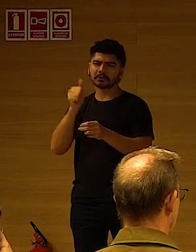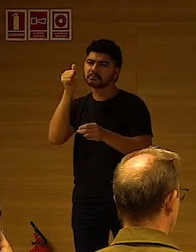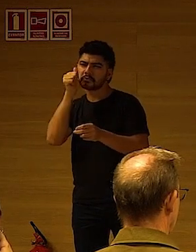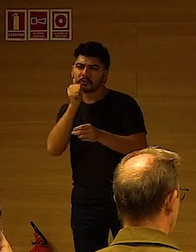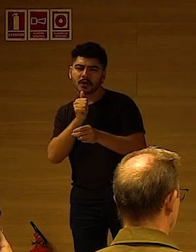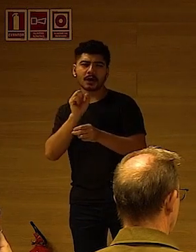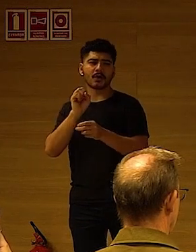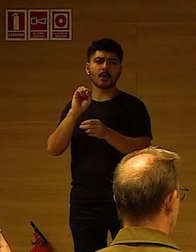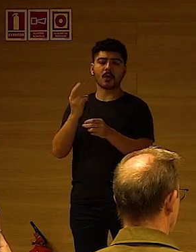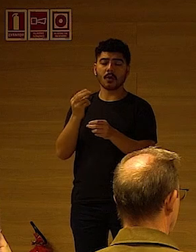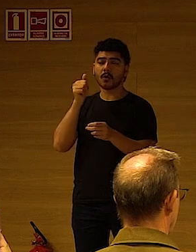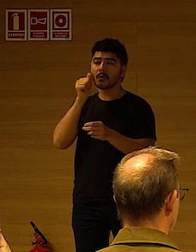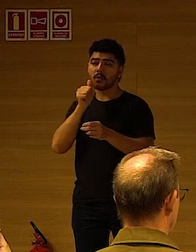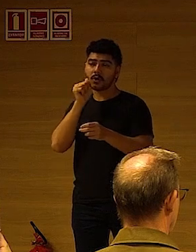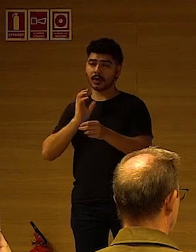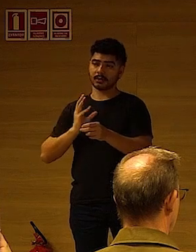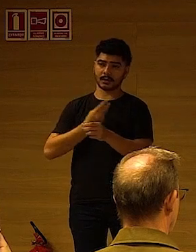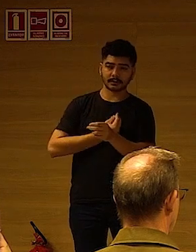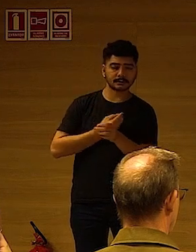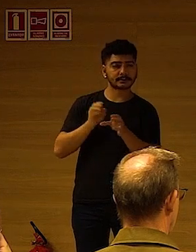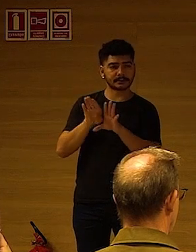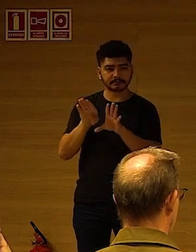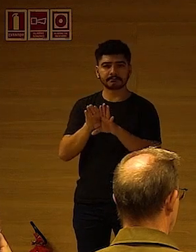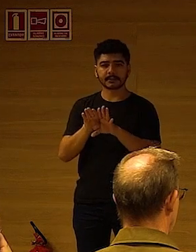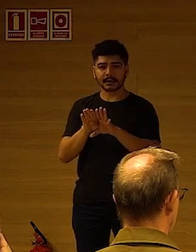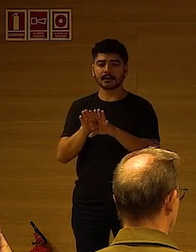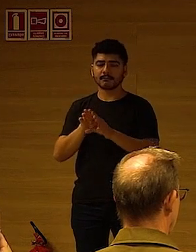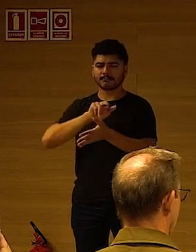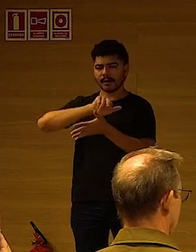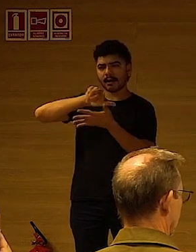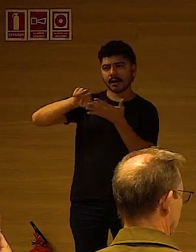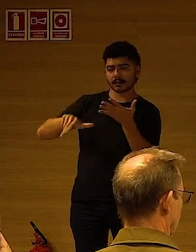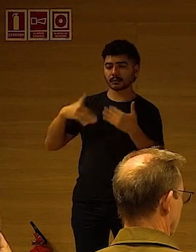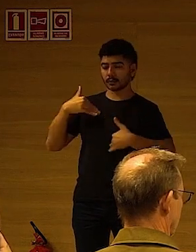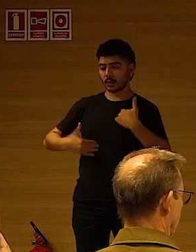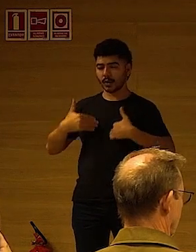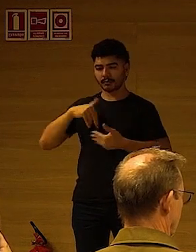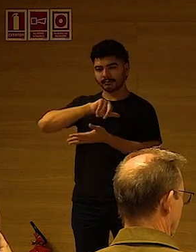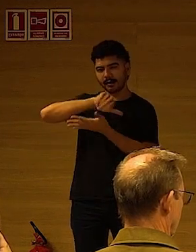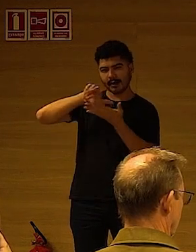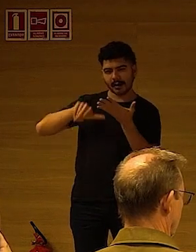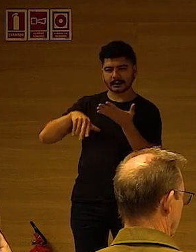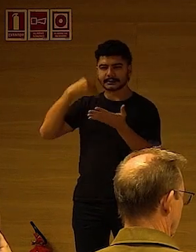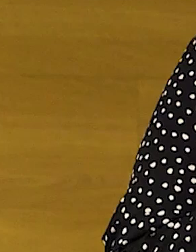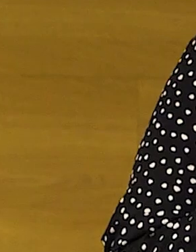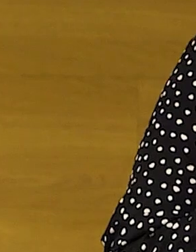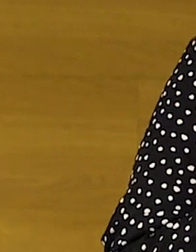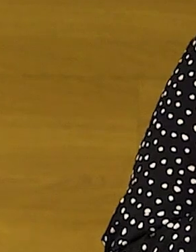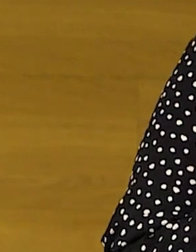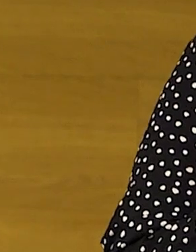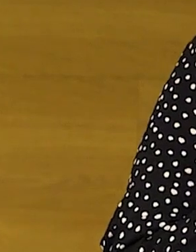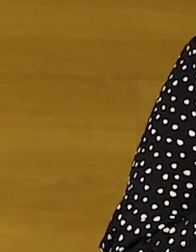pode pensar também em mulheres trans, a gente pode pensar em uma série aí de corpos e de vivências. E